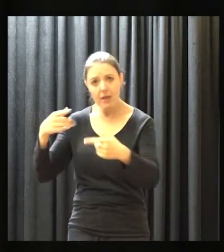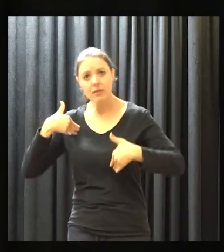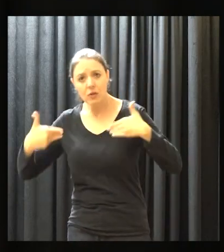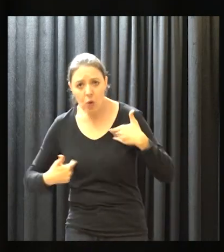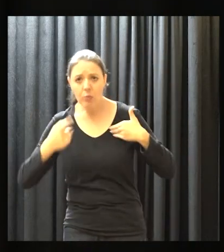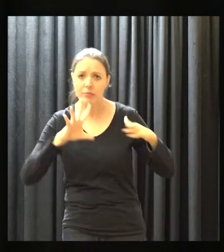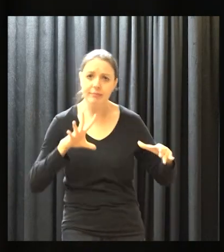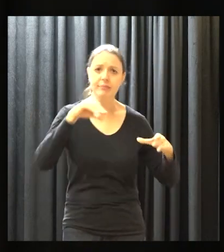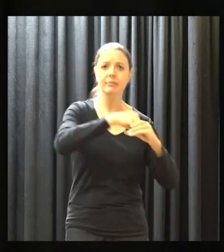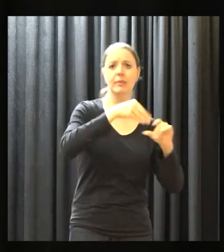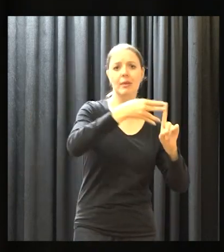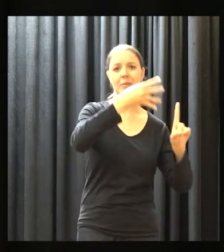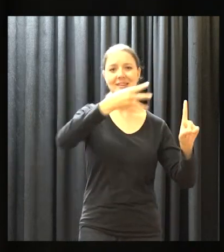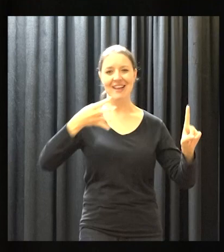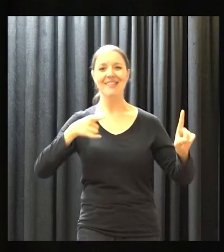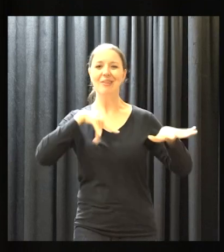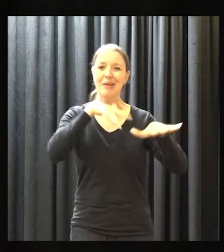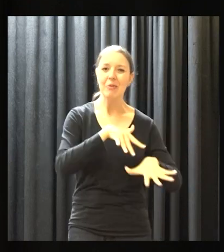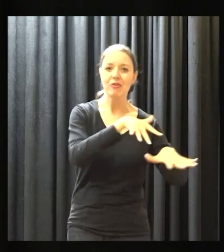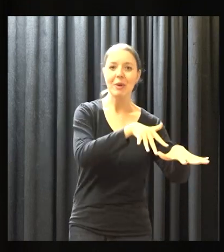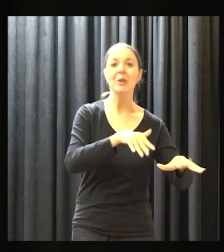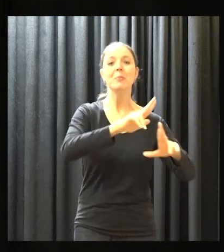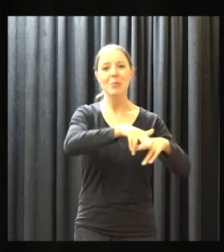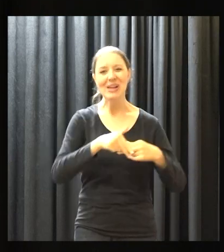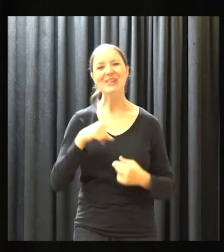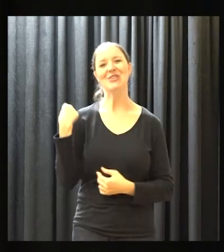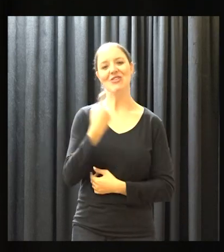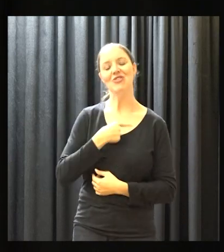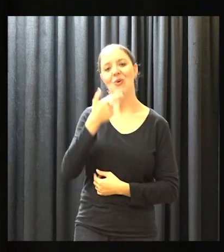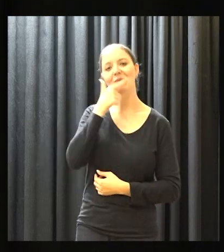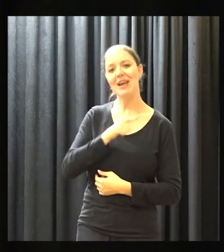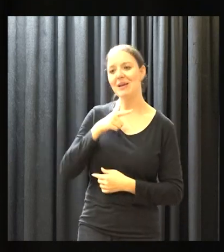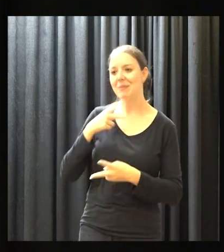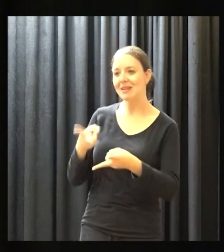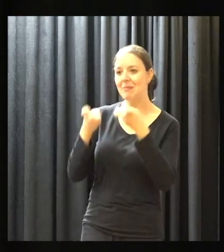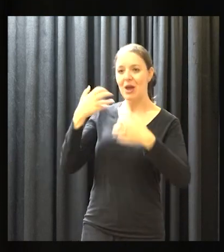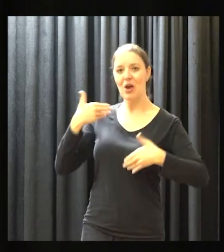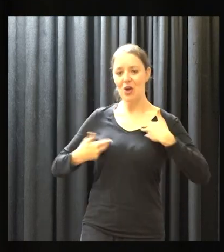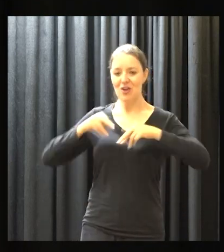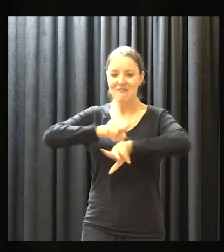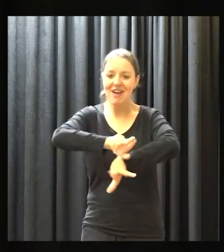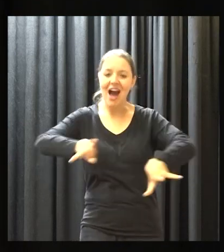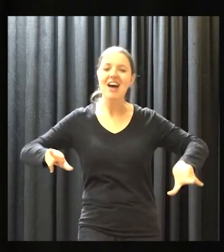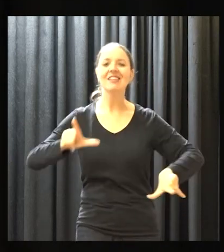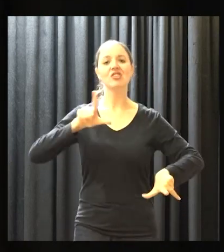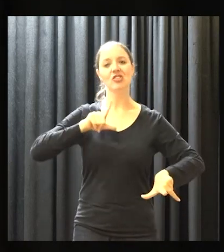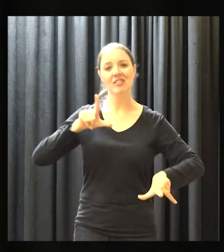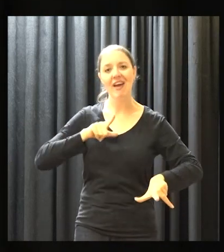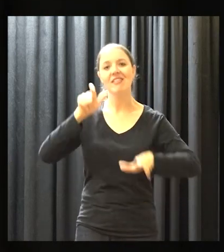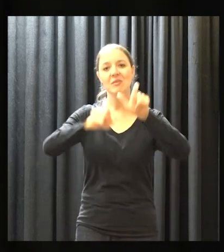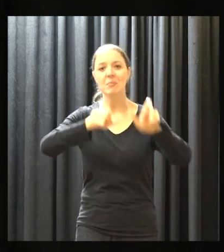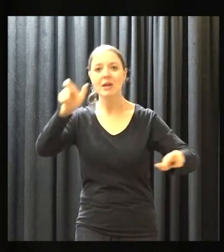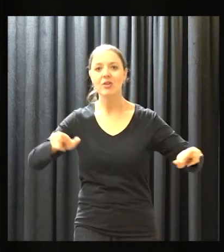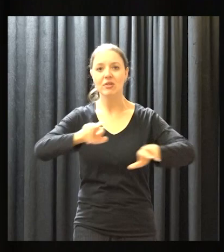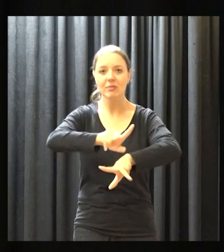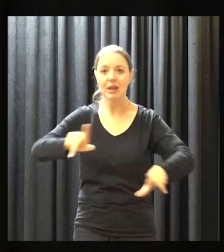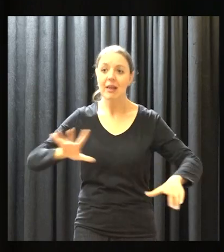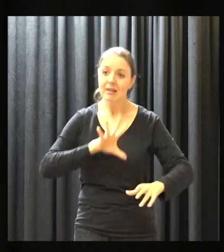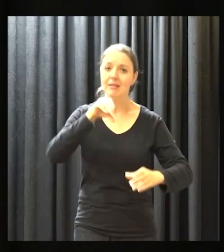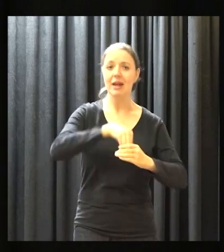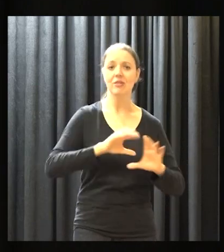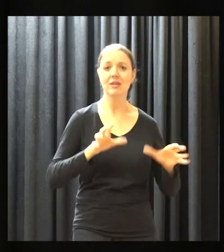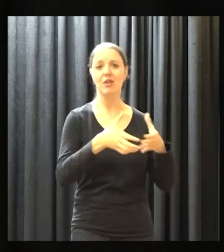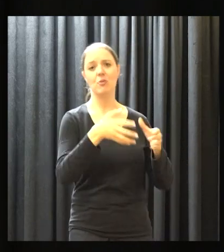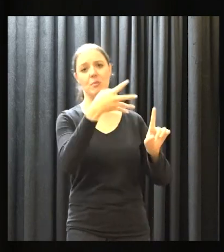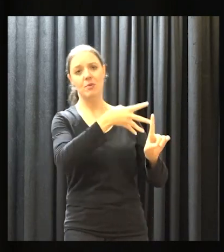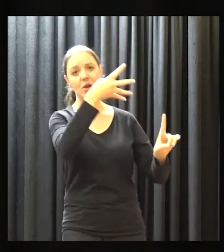leque, quais são as corporalidades dissidentes. Então, não posso ser apenas pessoas LGBT.